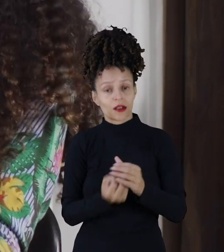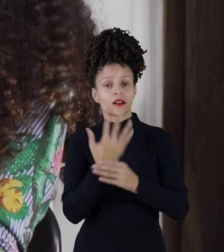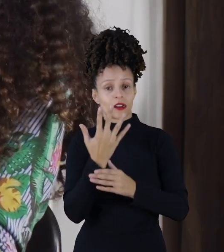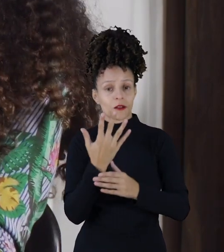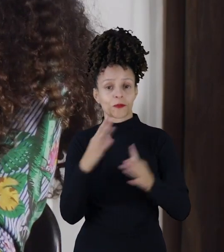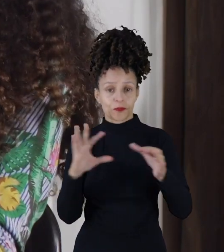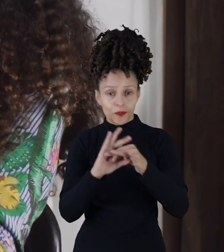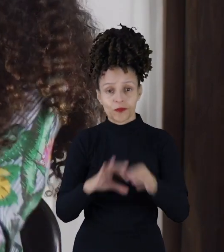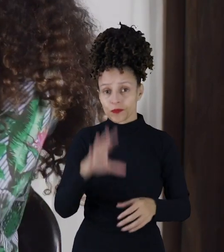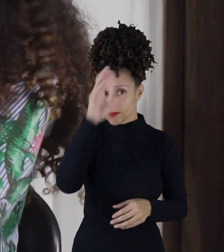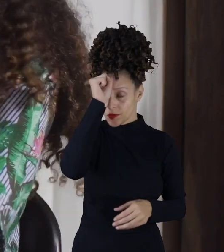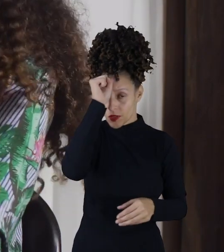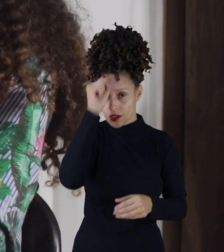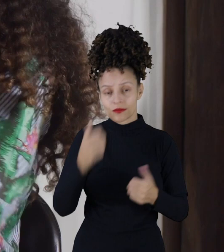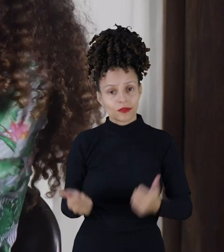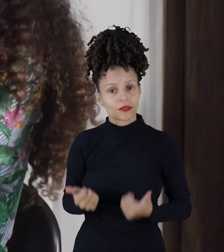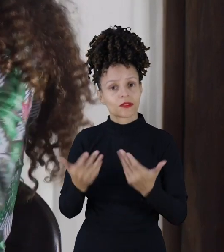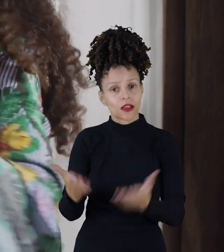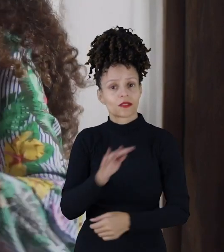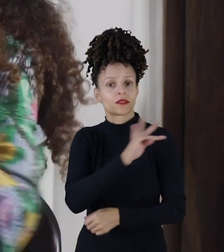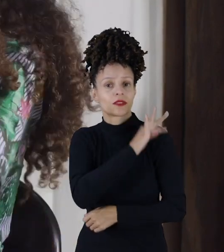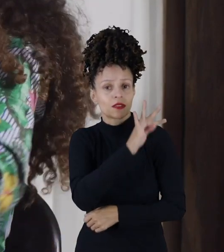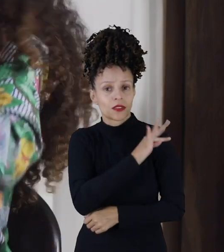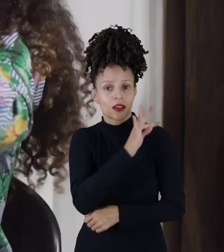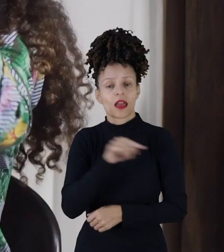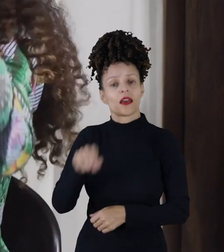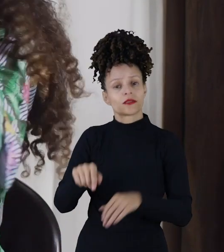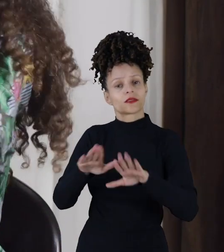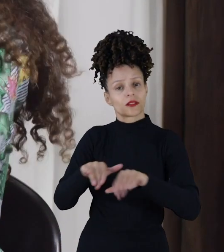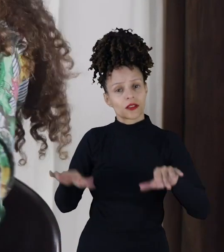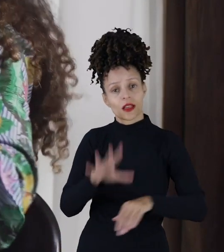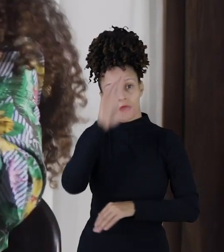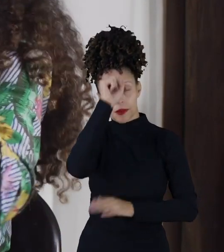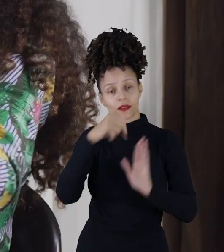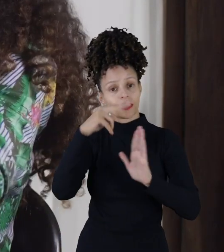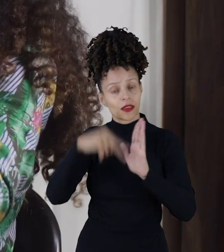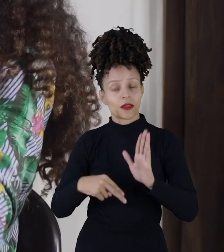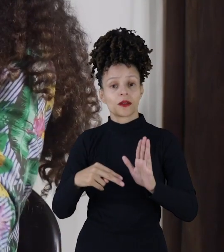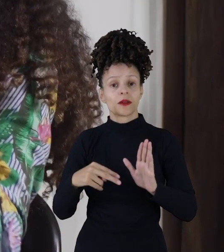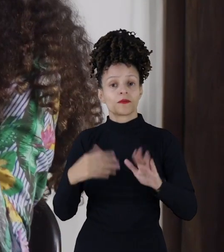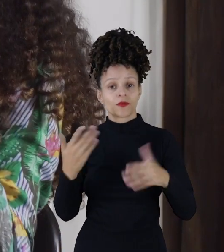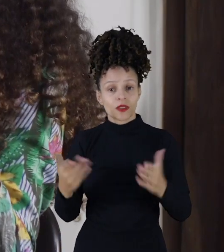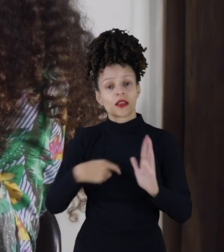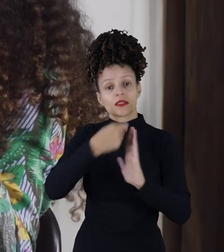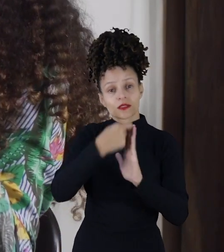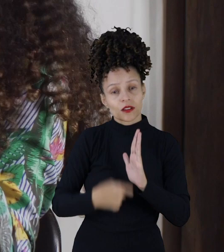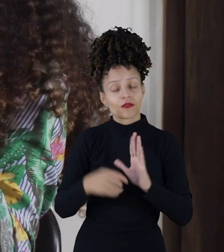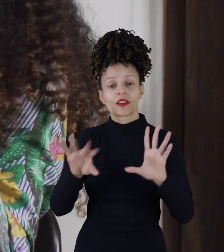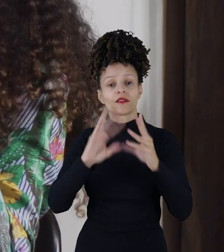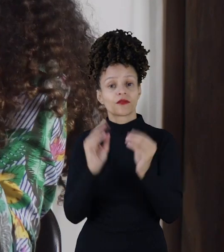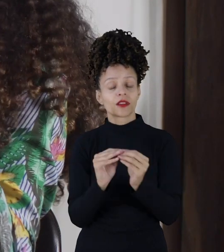criar a questão da aprendizagem, proporcionar técnicas para que essa criança aprenda a ler